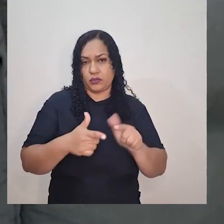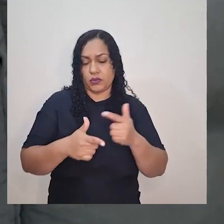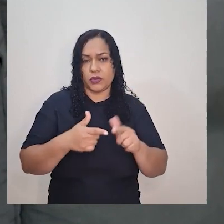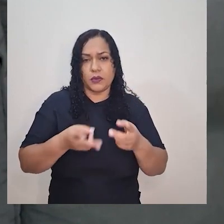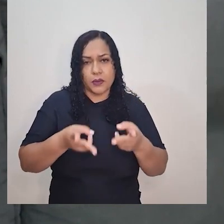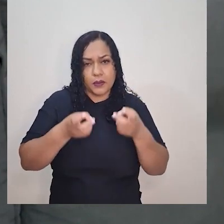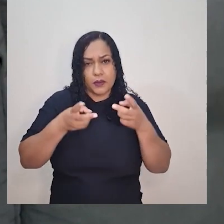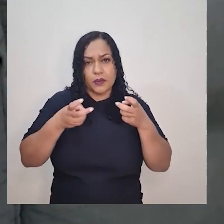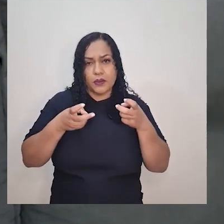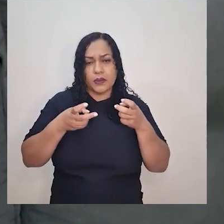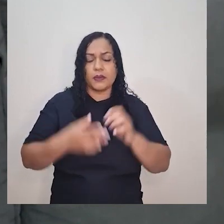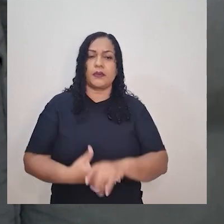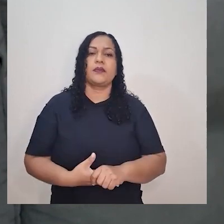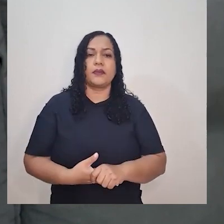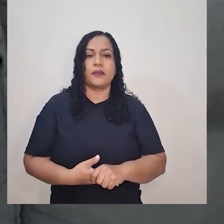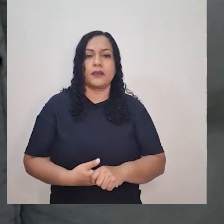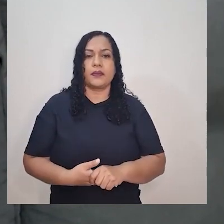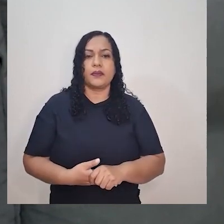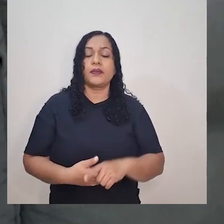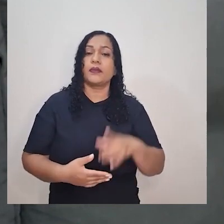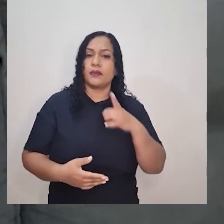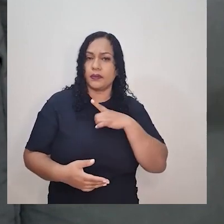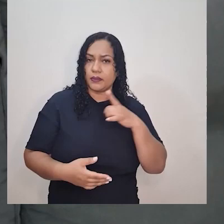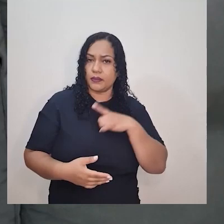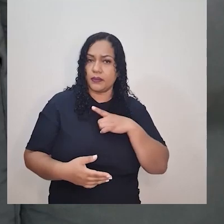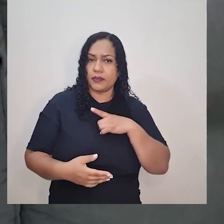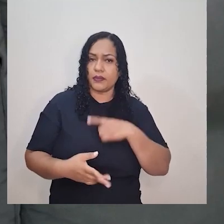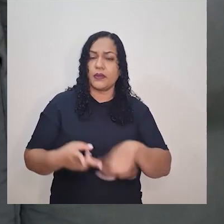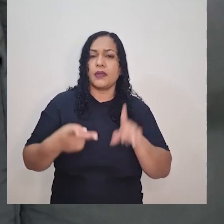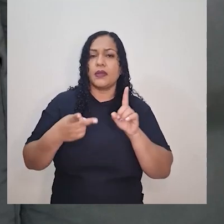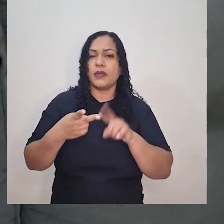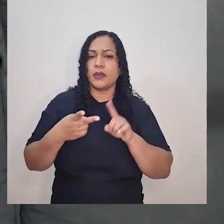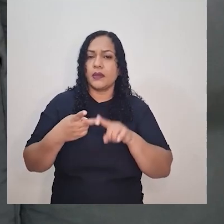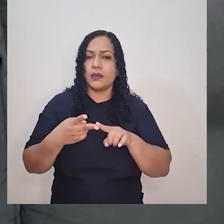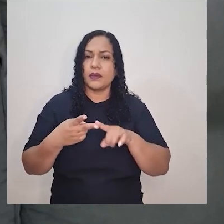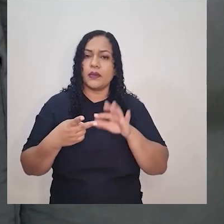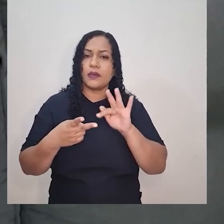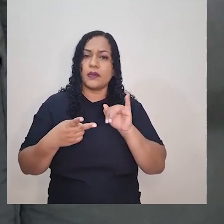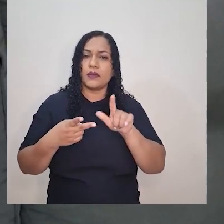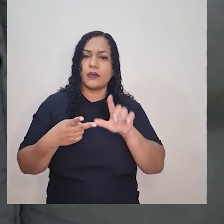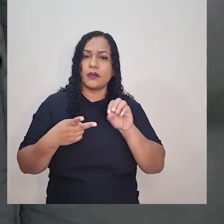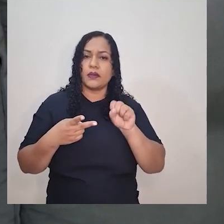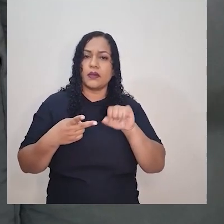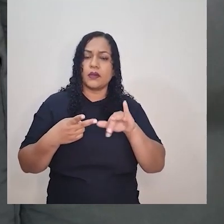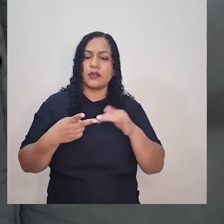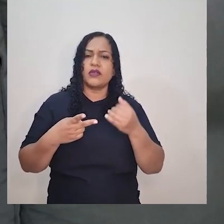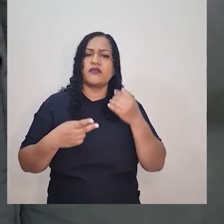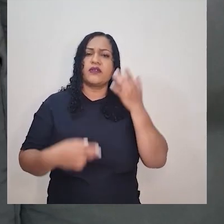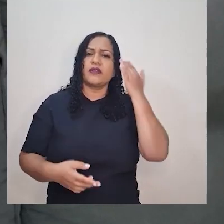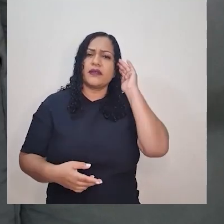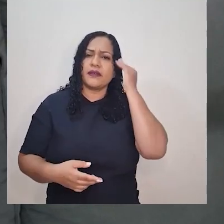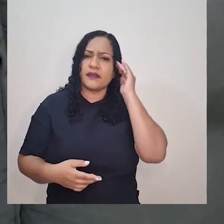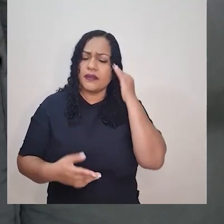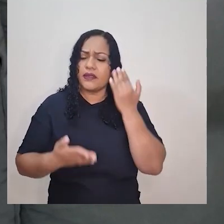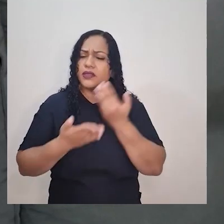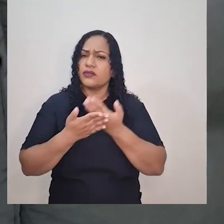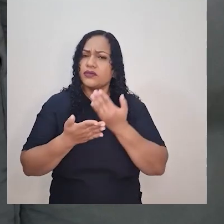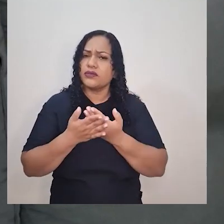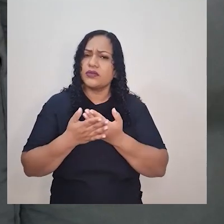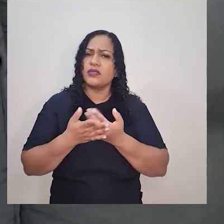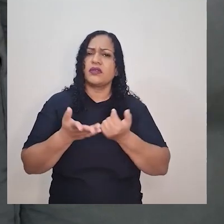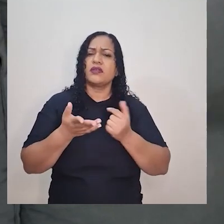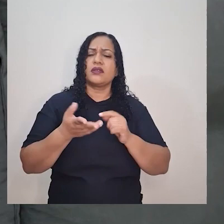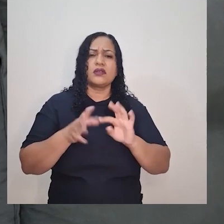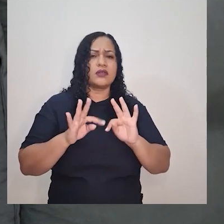observar e, a partir daí, ter o marco filosófico em buscar, compreender, estudar essas